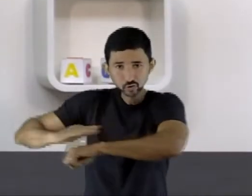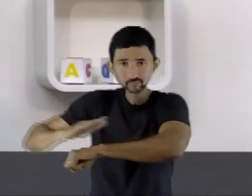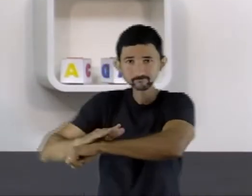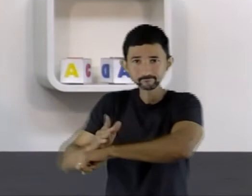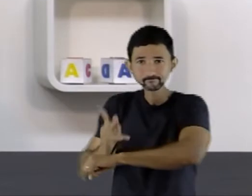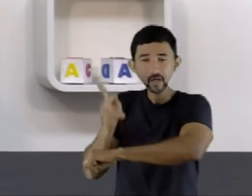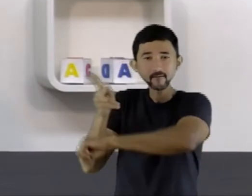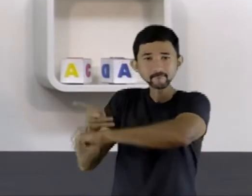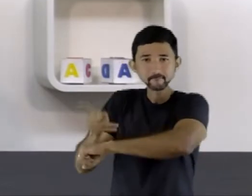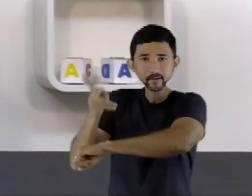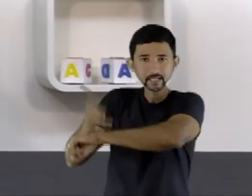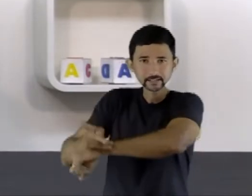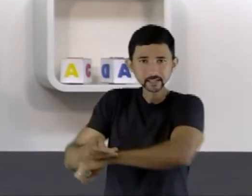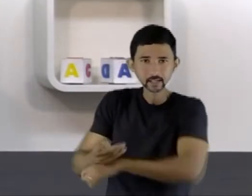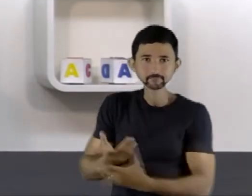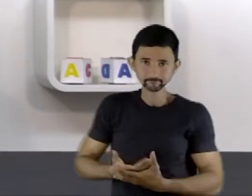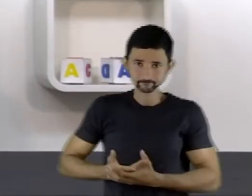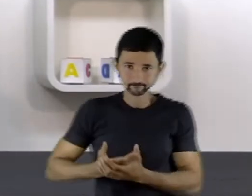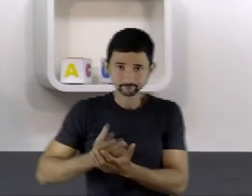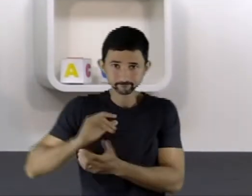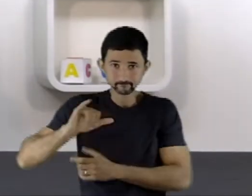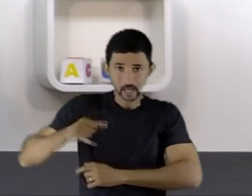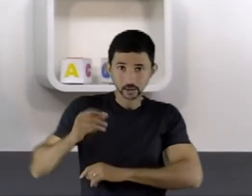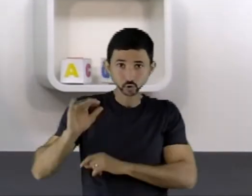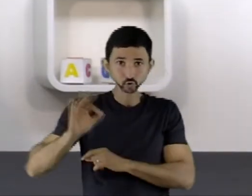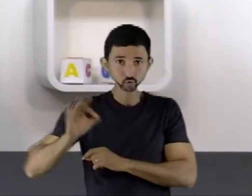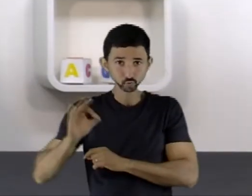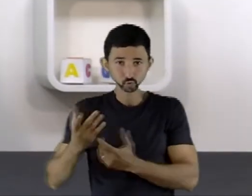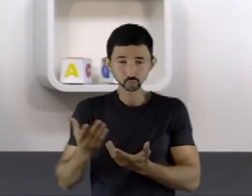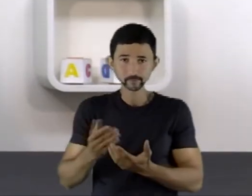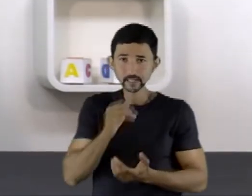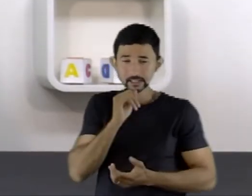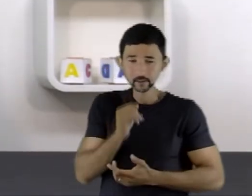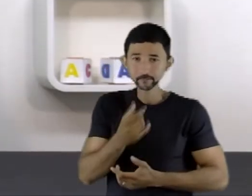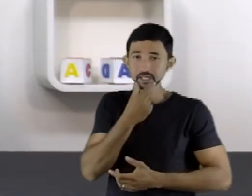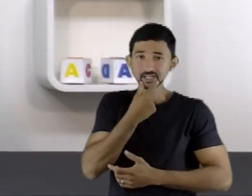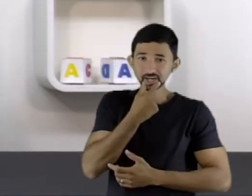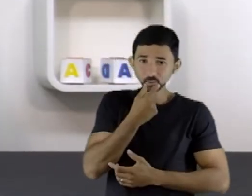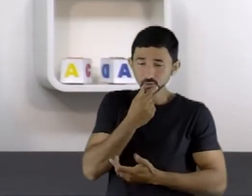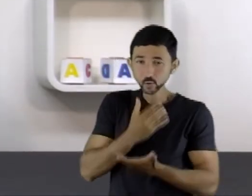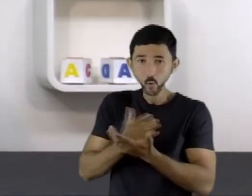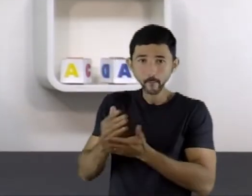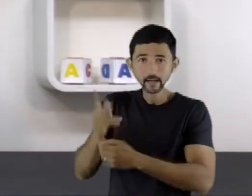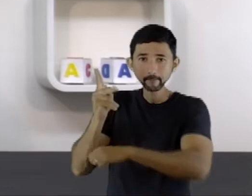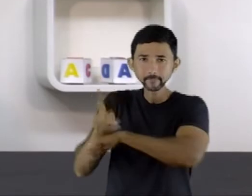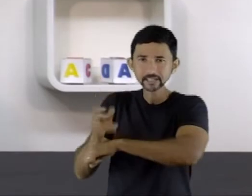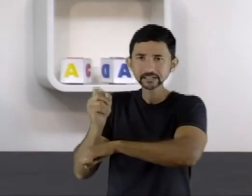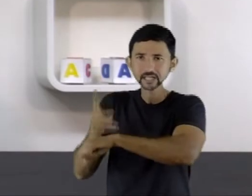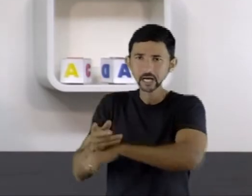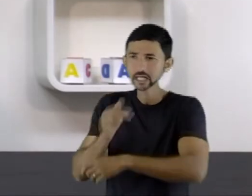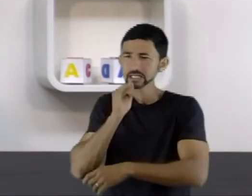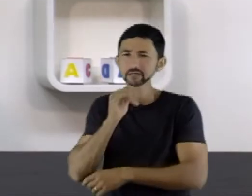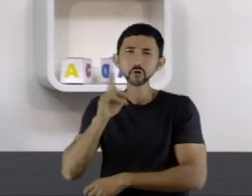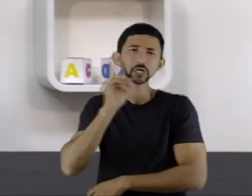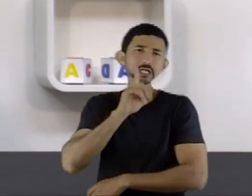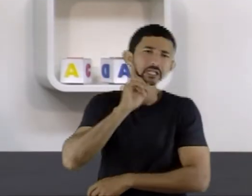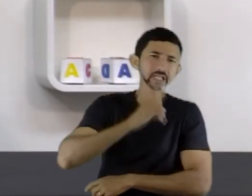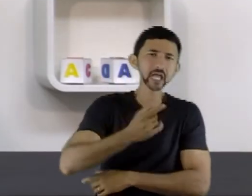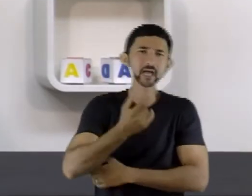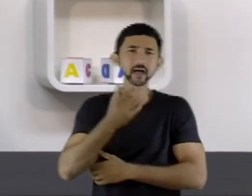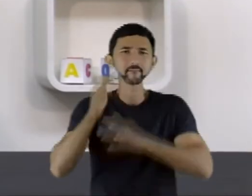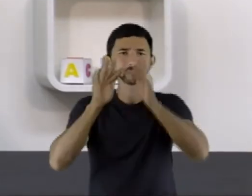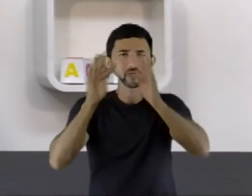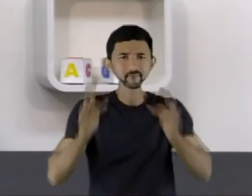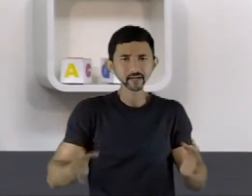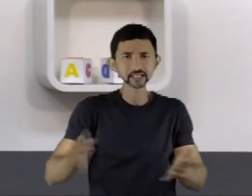vou emprestar e vou cobrar juros. Os Estados Unidos começam a emprestar dinheiro para que países como a Inglaterra, a França, a